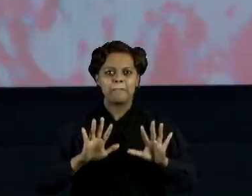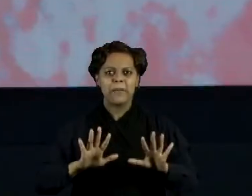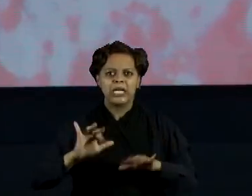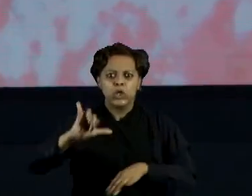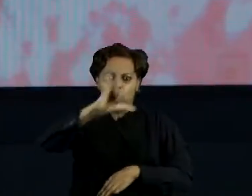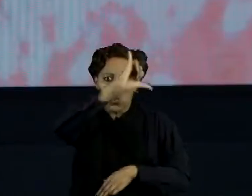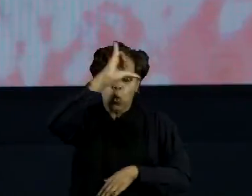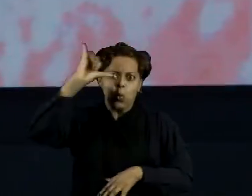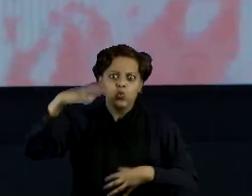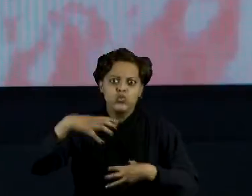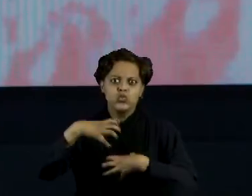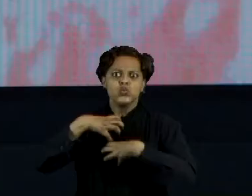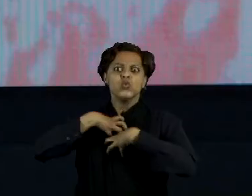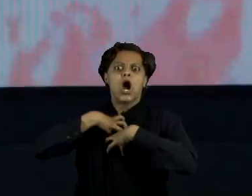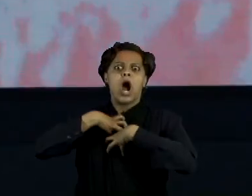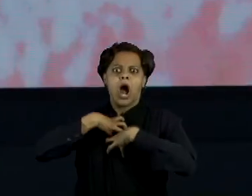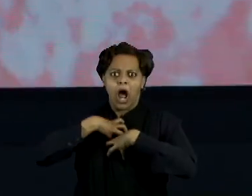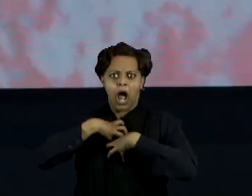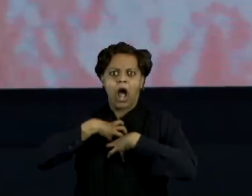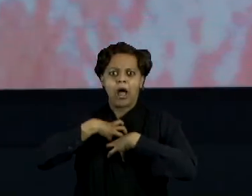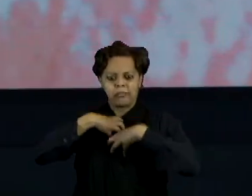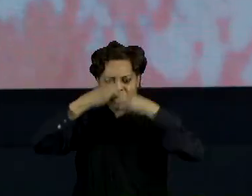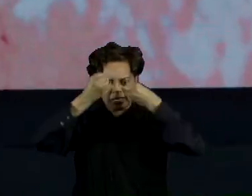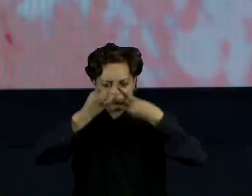unção para falar da cruz.